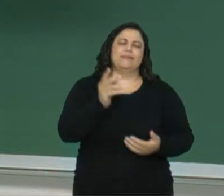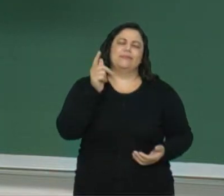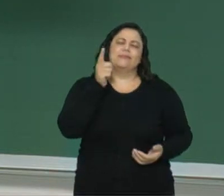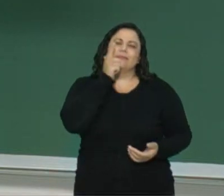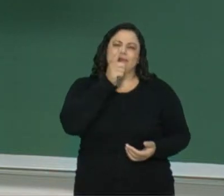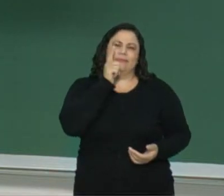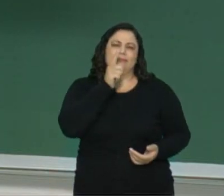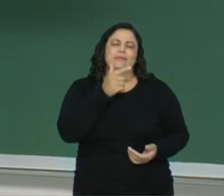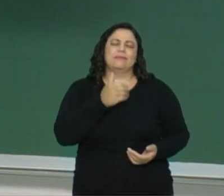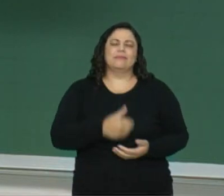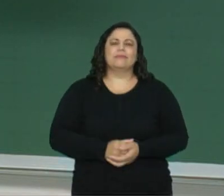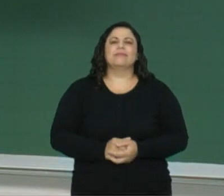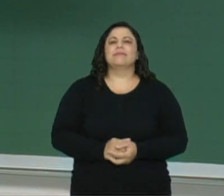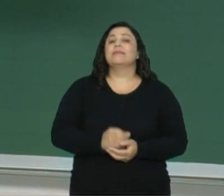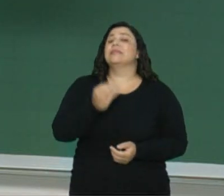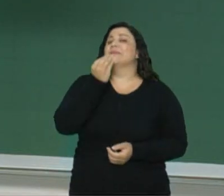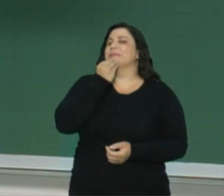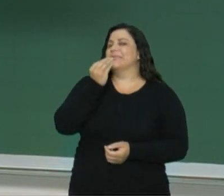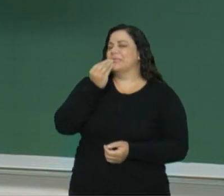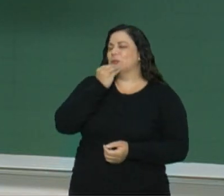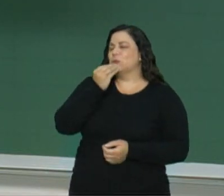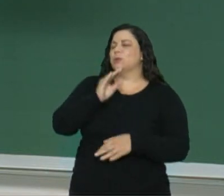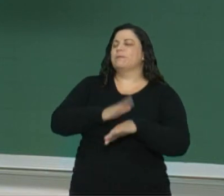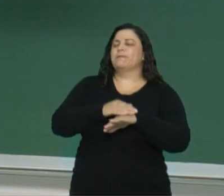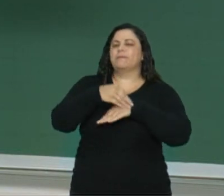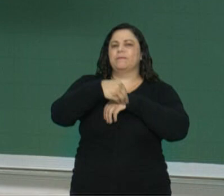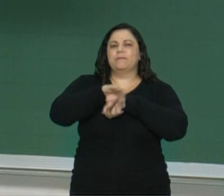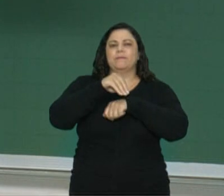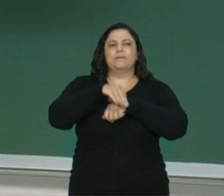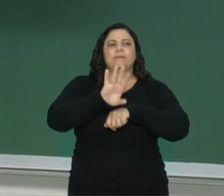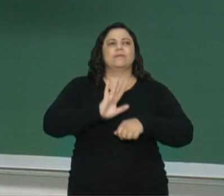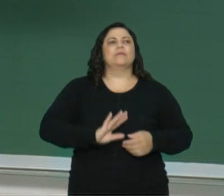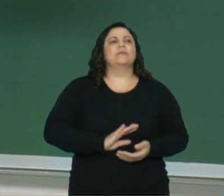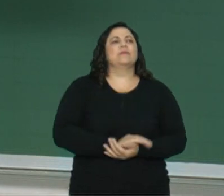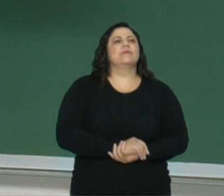chance. Vejamos mais algumas dicas.